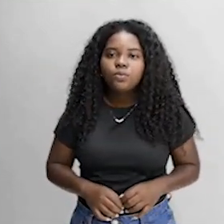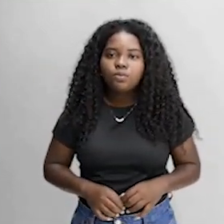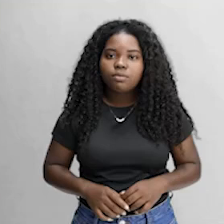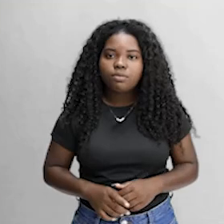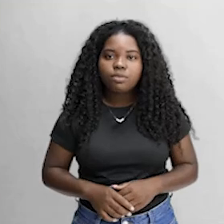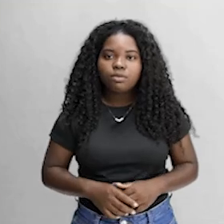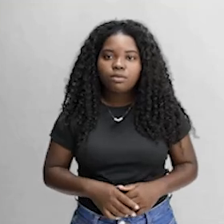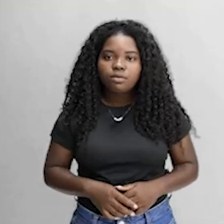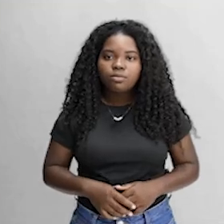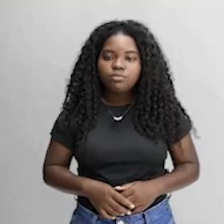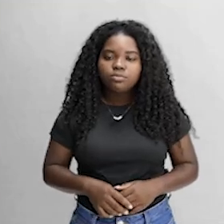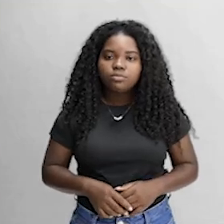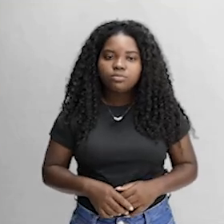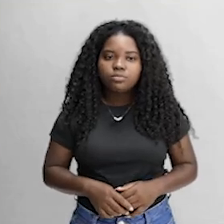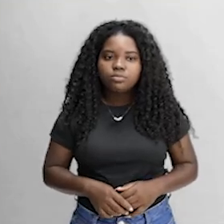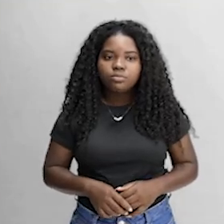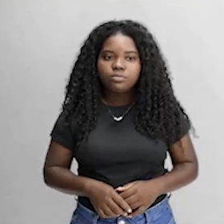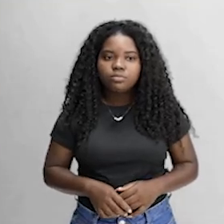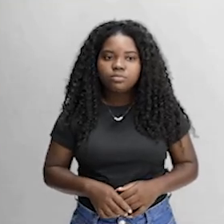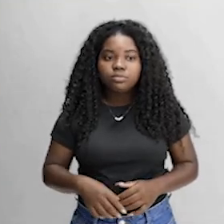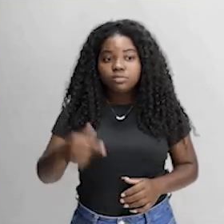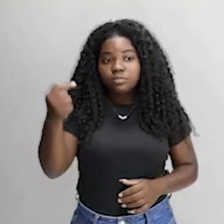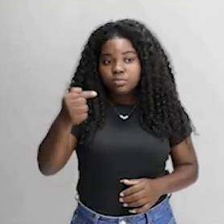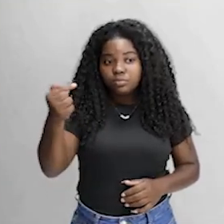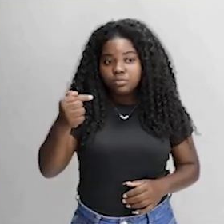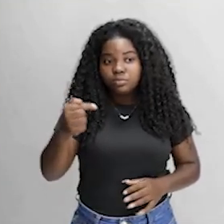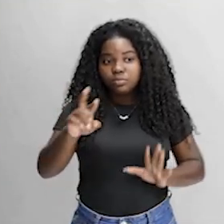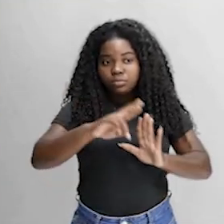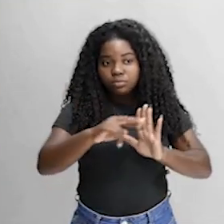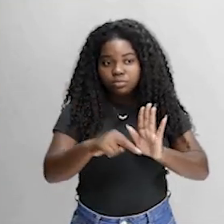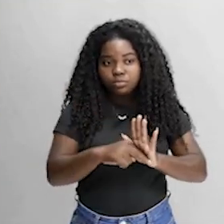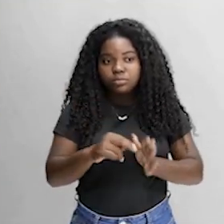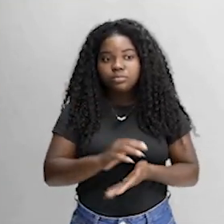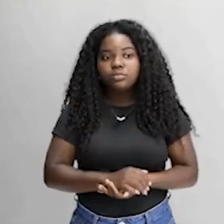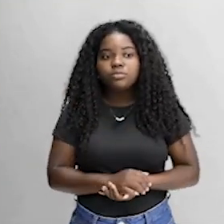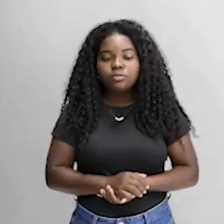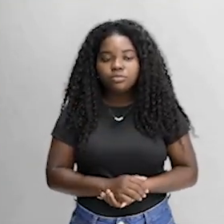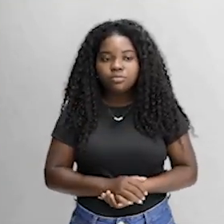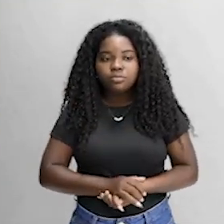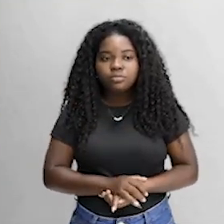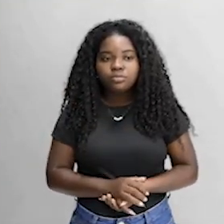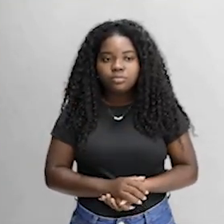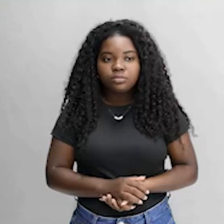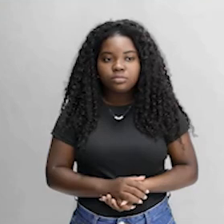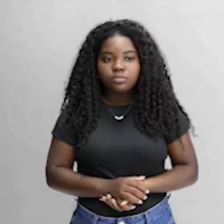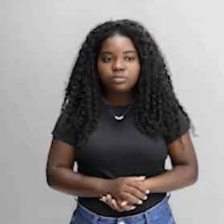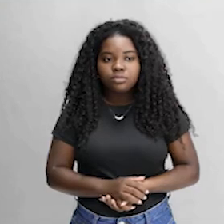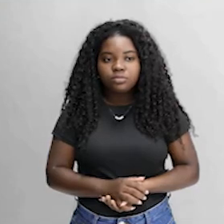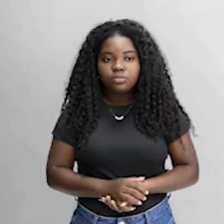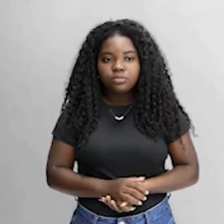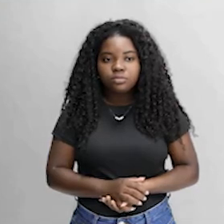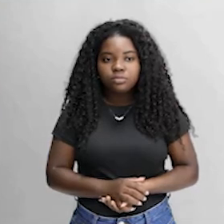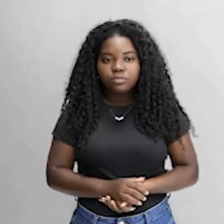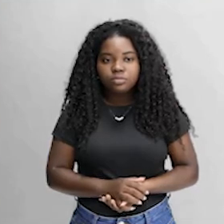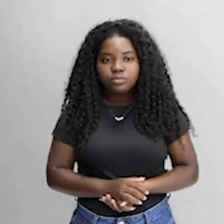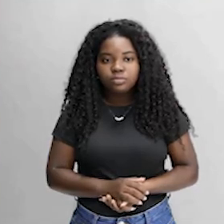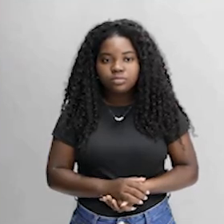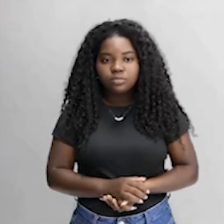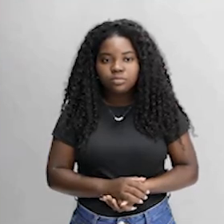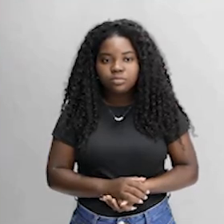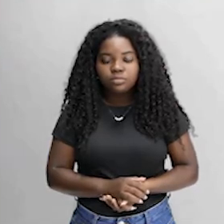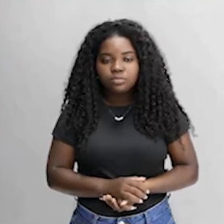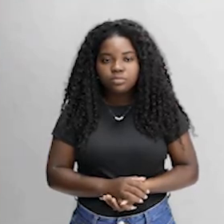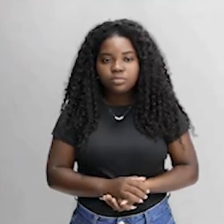Sétima regra. Sétimo quesito. Sétimo questionamento em relação ao silogismo. Vamos lá.